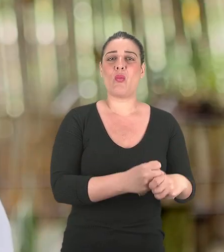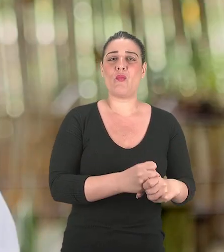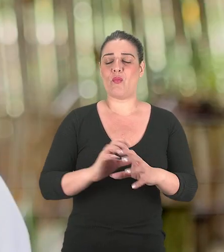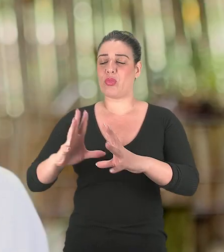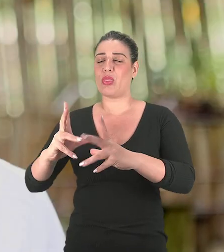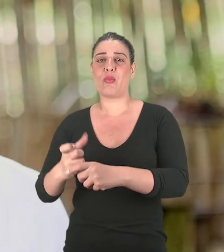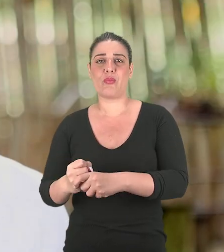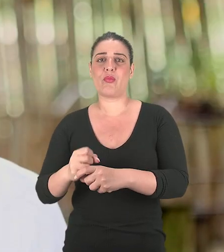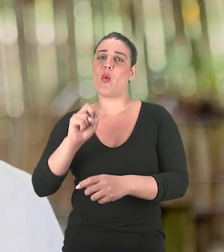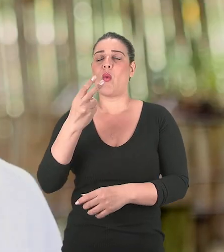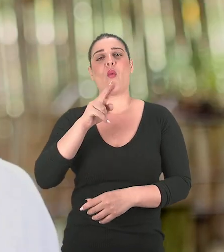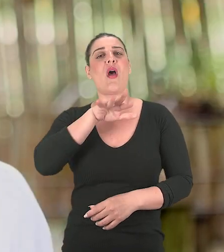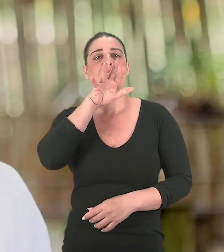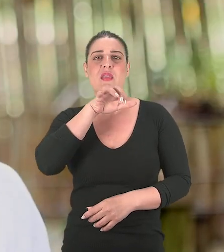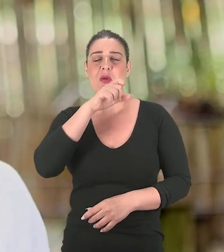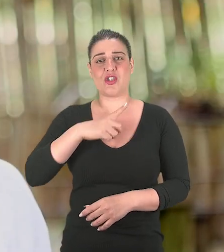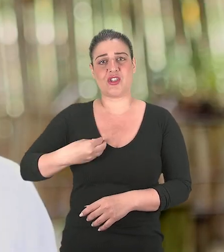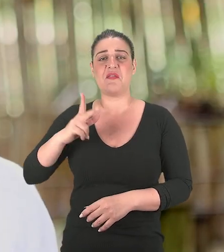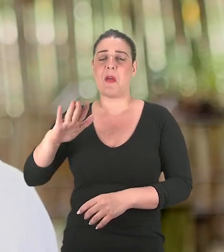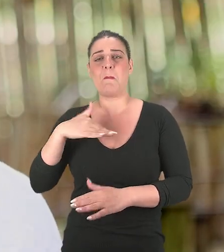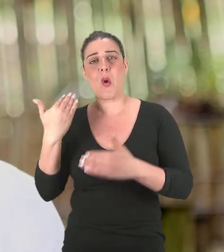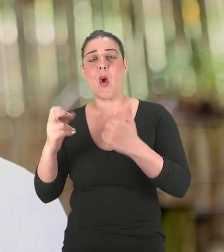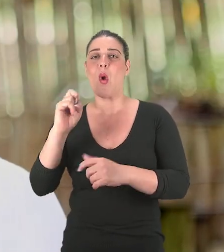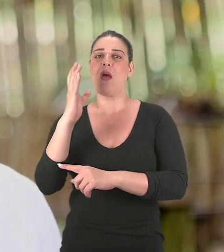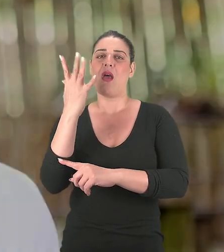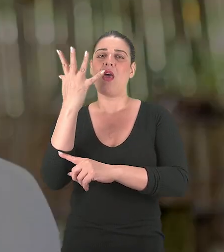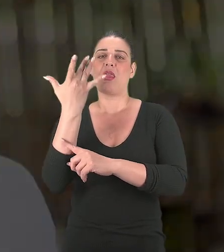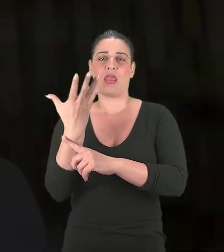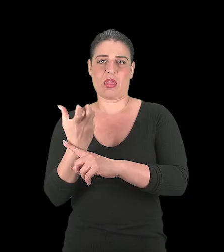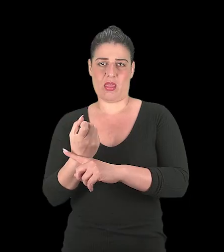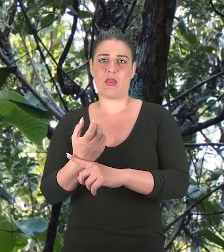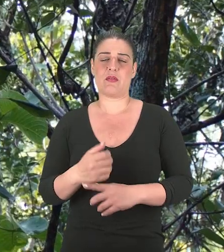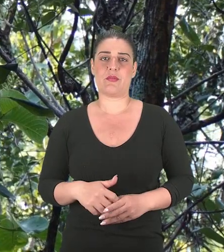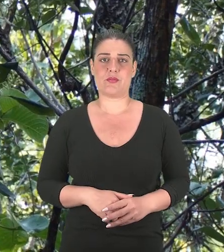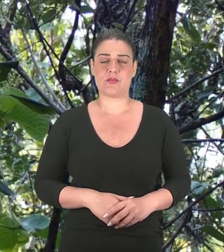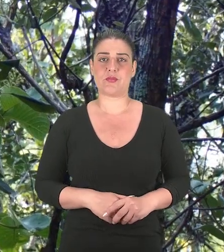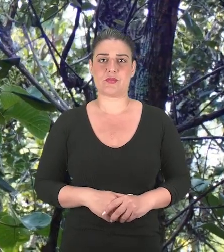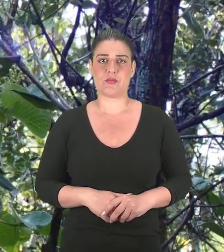né? Seja os animais que vivem lá, ou seja as espécies de plantas, né?